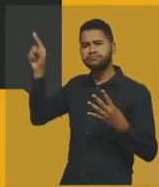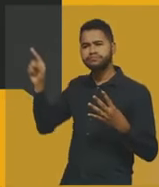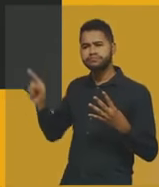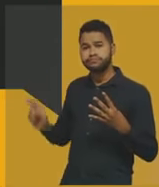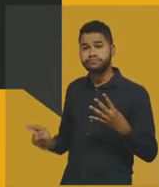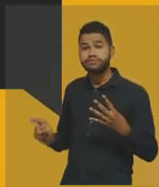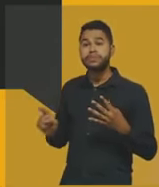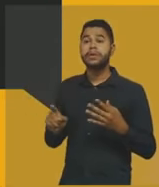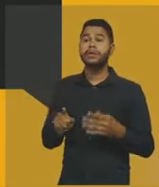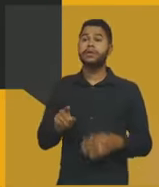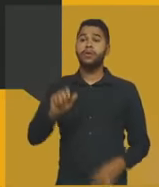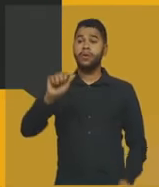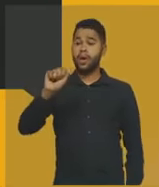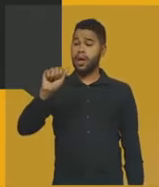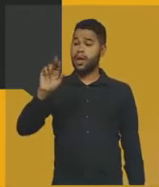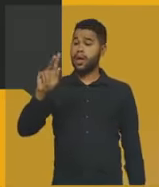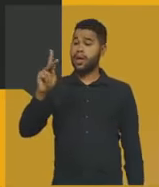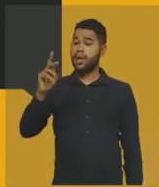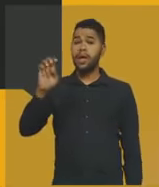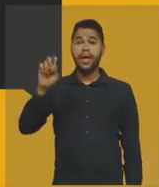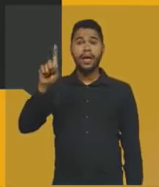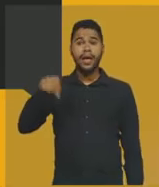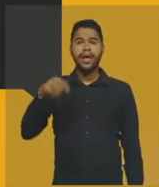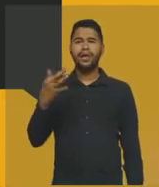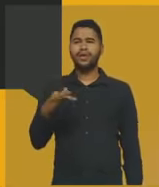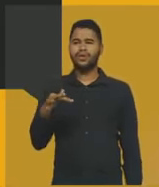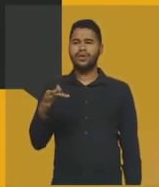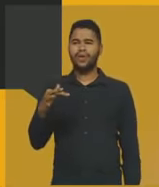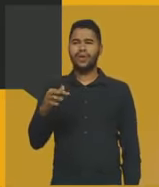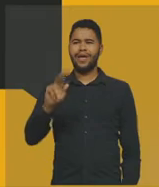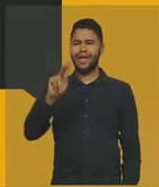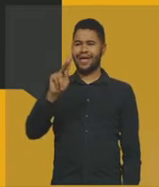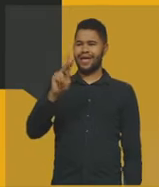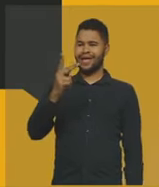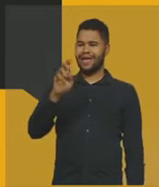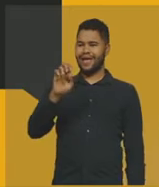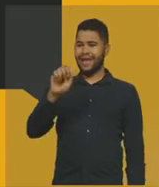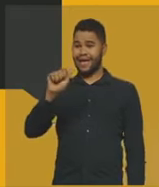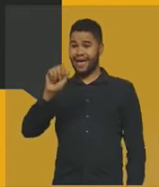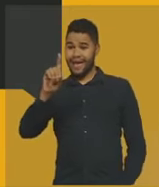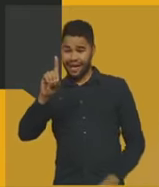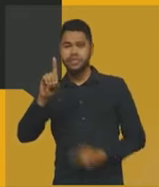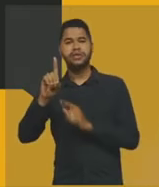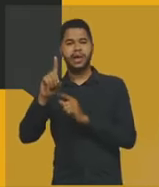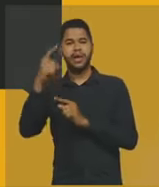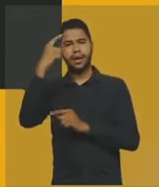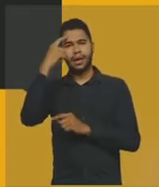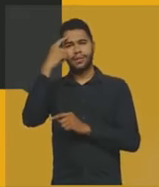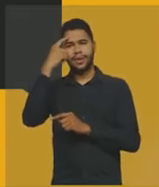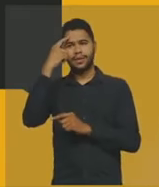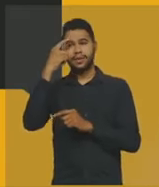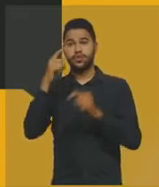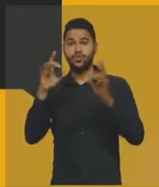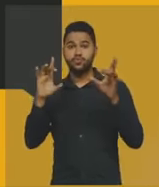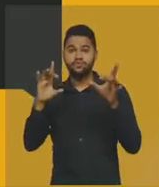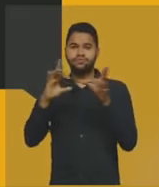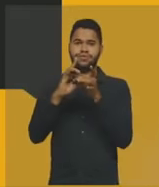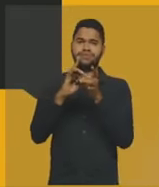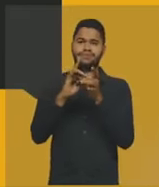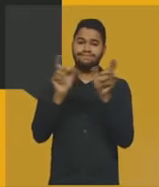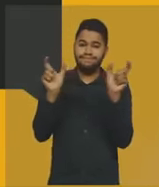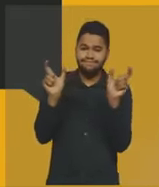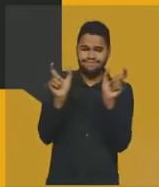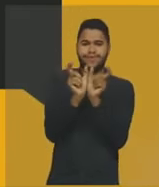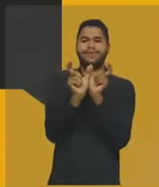Então, ache significa dor. Aqui a gente pegou head, cabeça, headache, dor de cabeça. Pegamos back, que